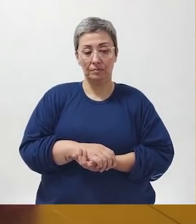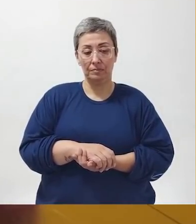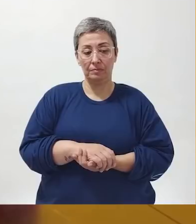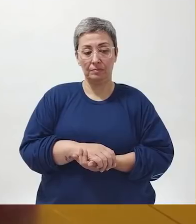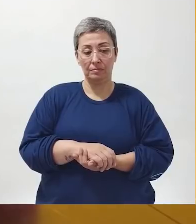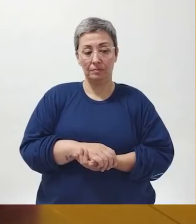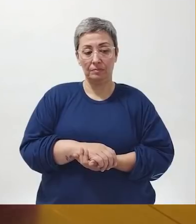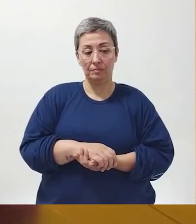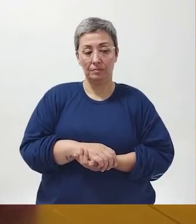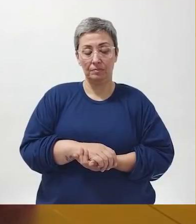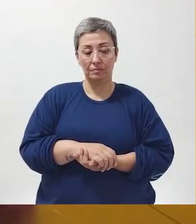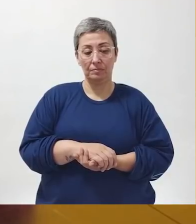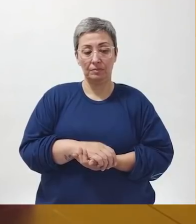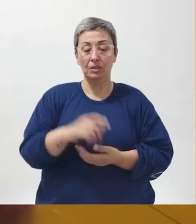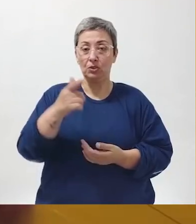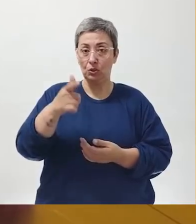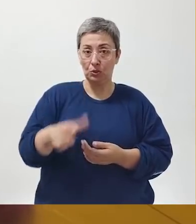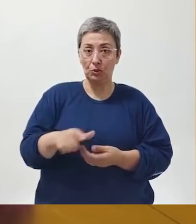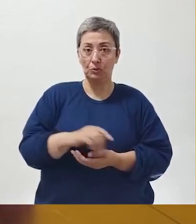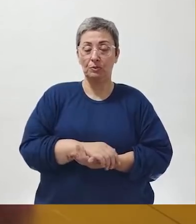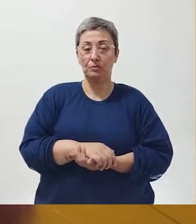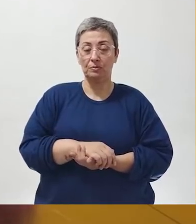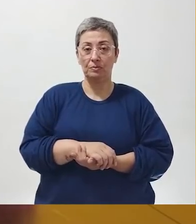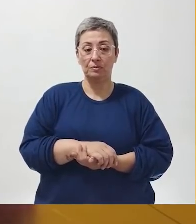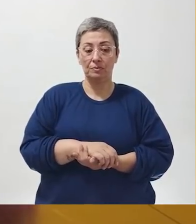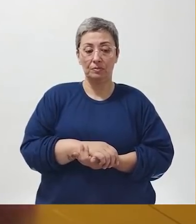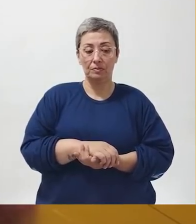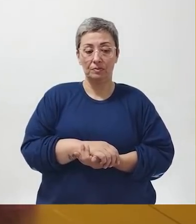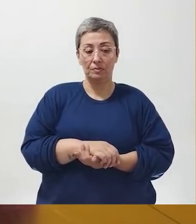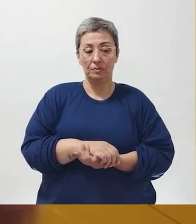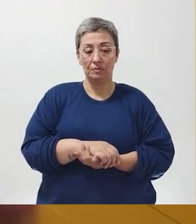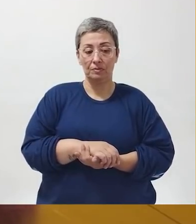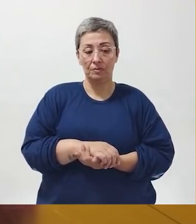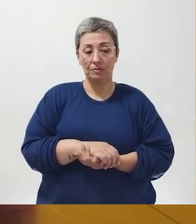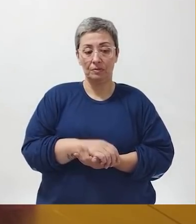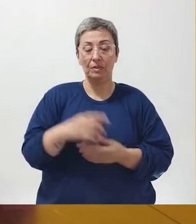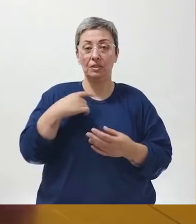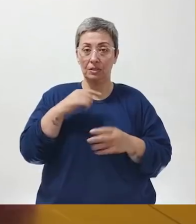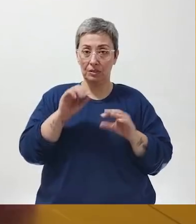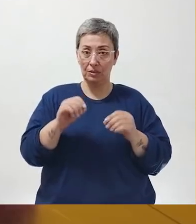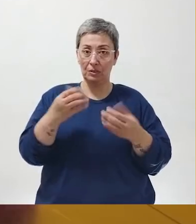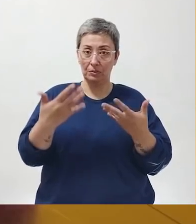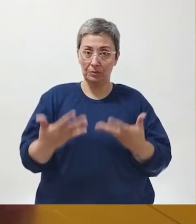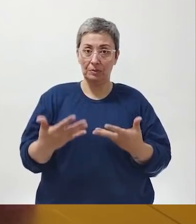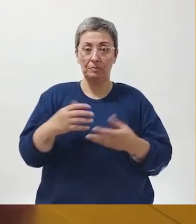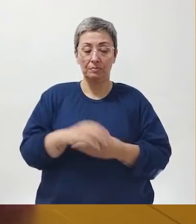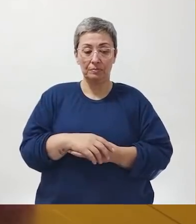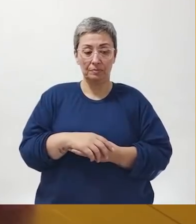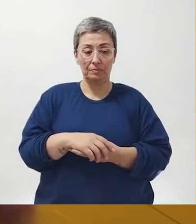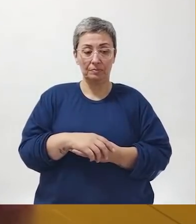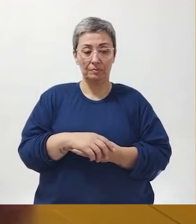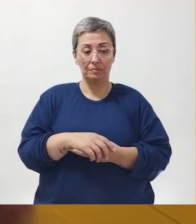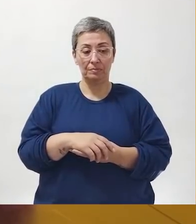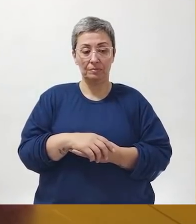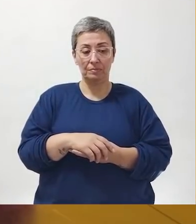verbo no contexto, por exemplo, da computação, quando o computador está inicializando, né? Então, existe aqui a criação a partir da